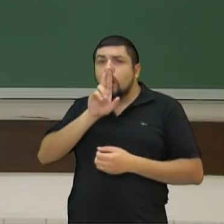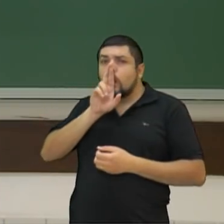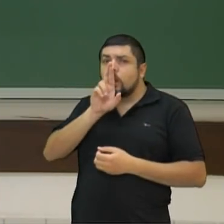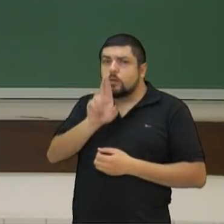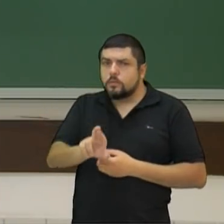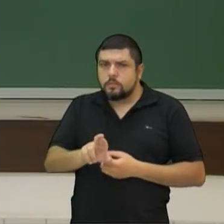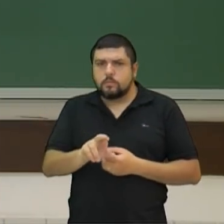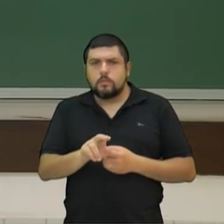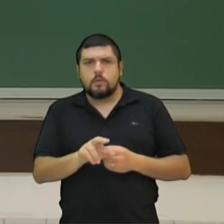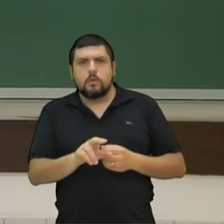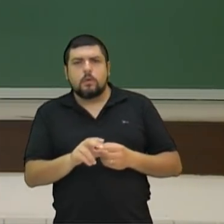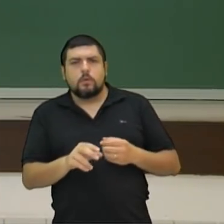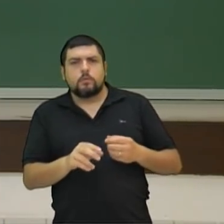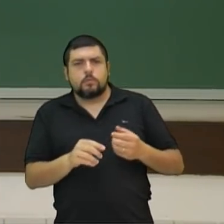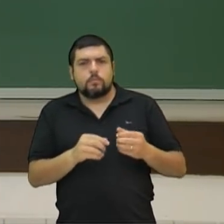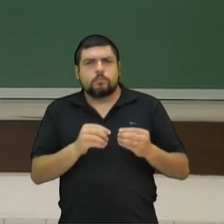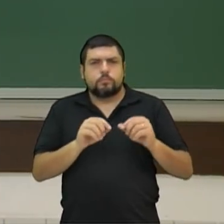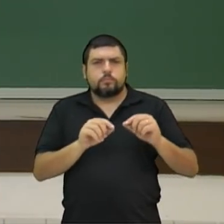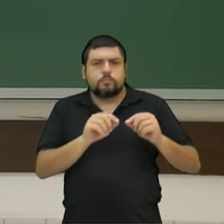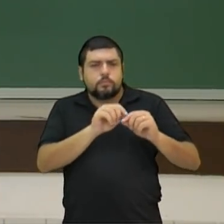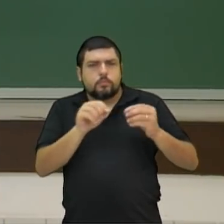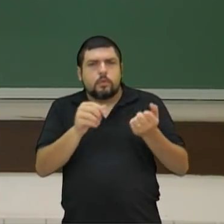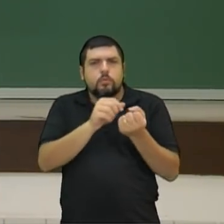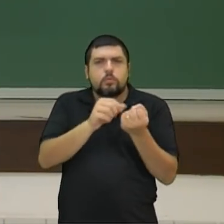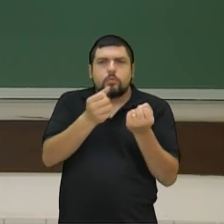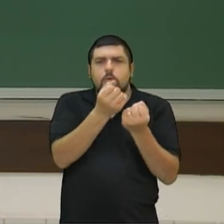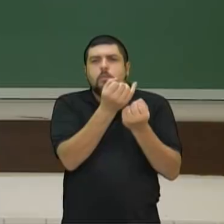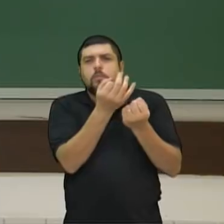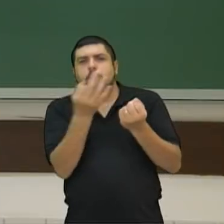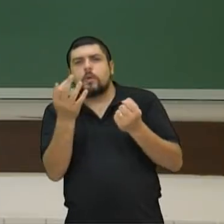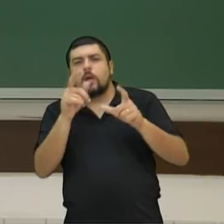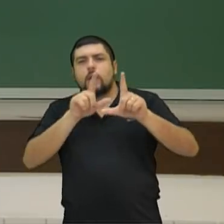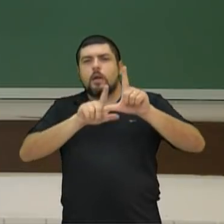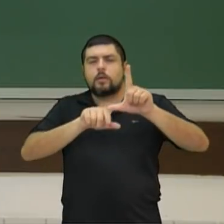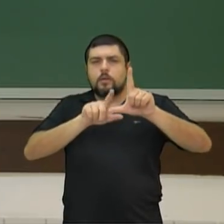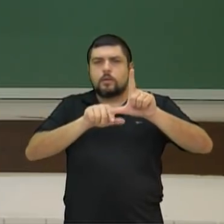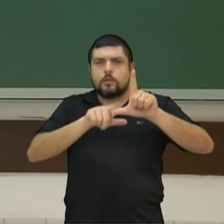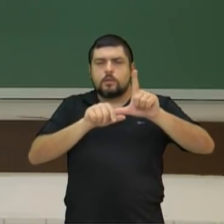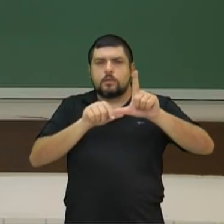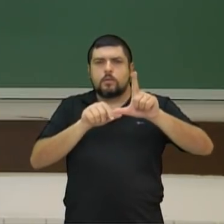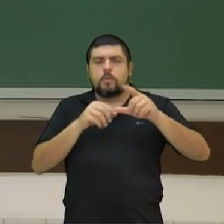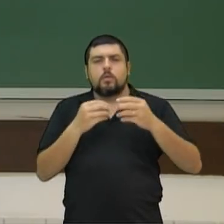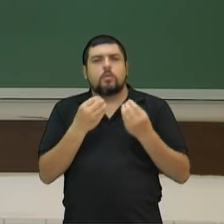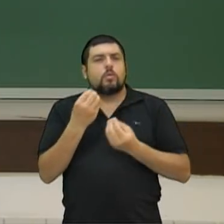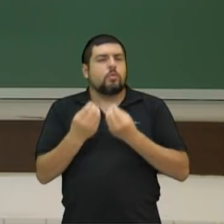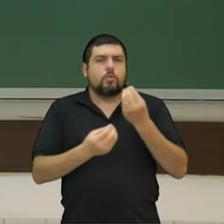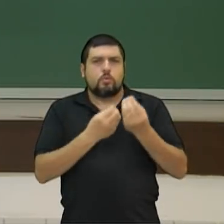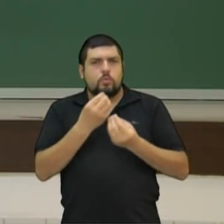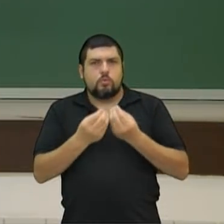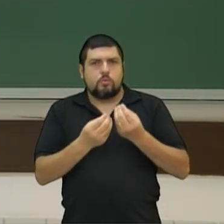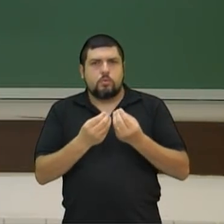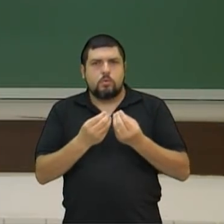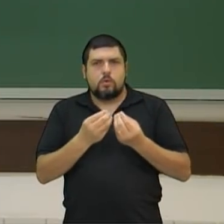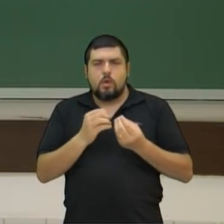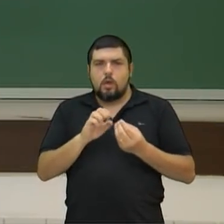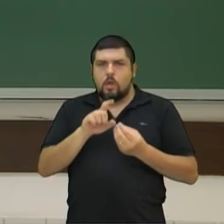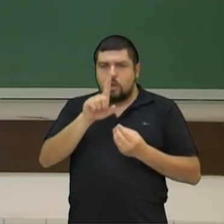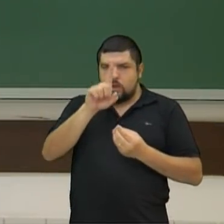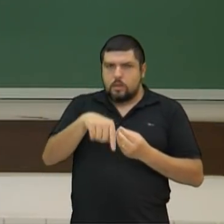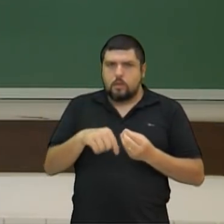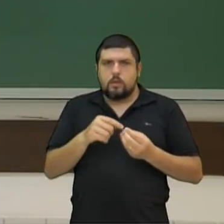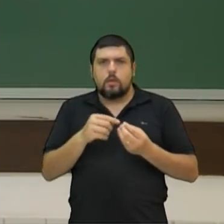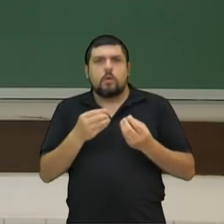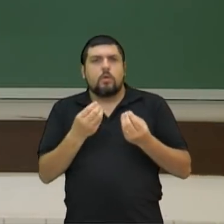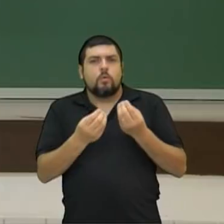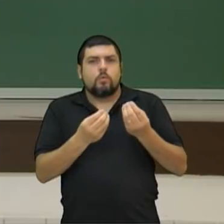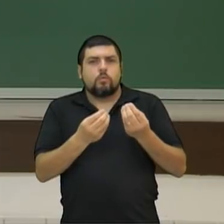exponencial? Isso vale para qualquer equação. A resolução, a solução de uma equação é aquele número que torna a